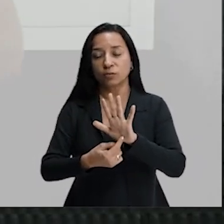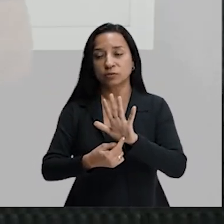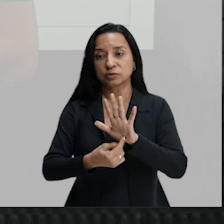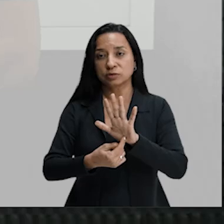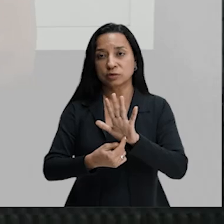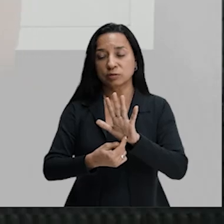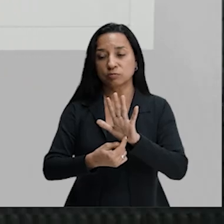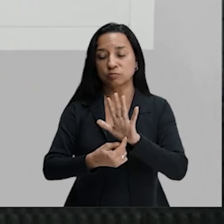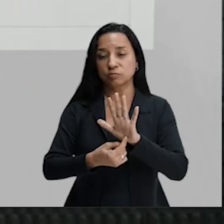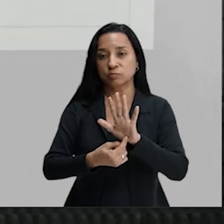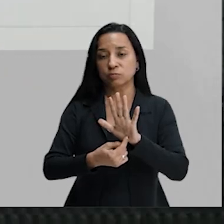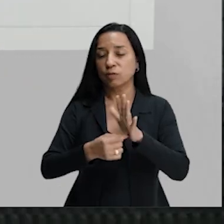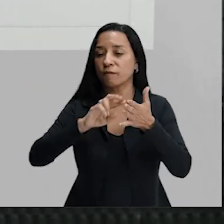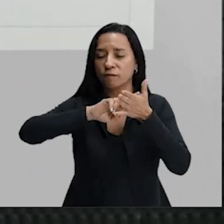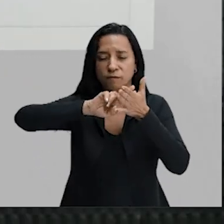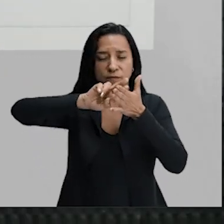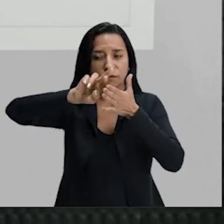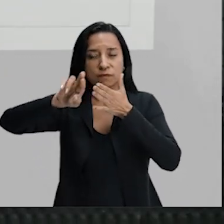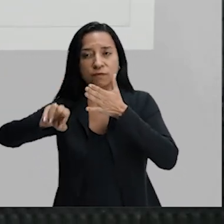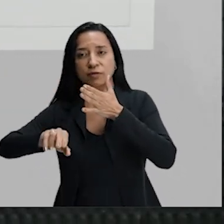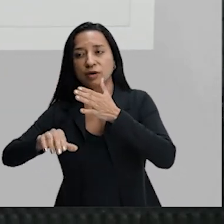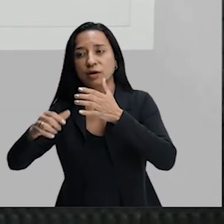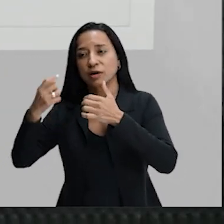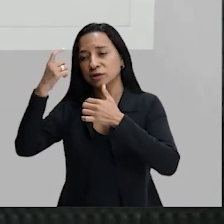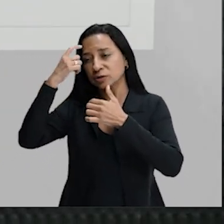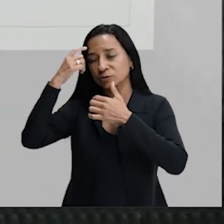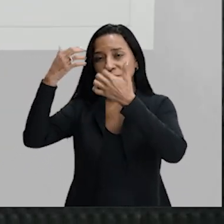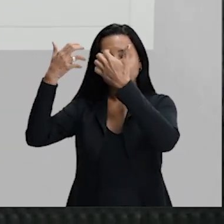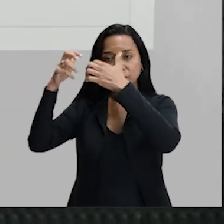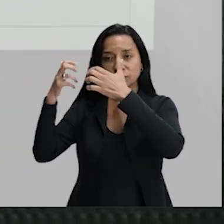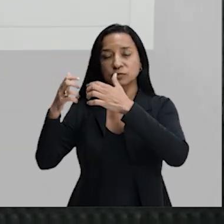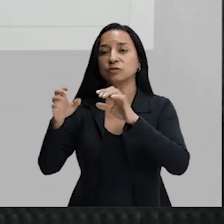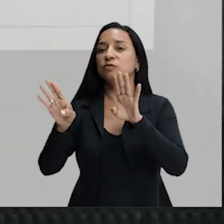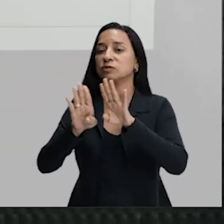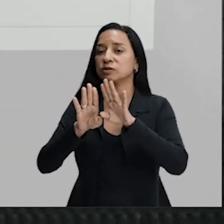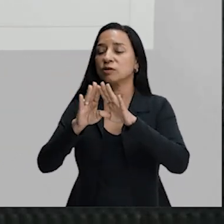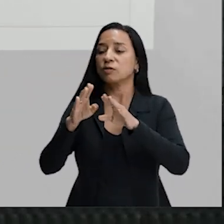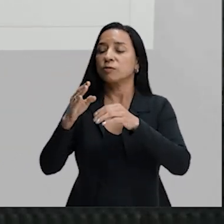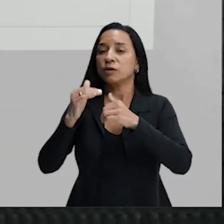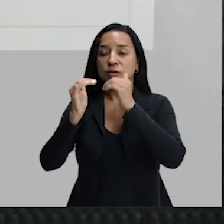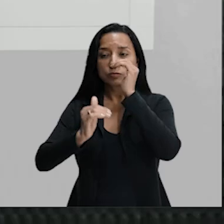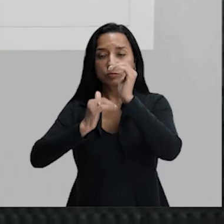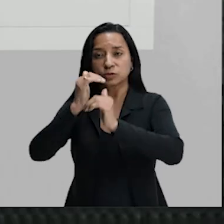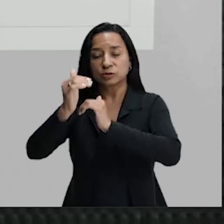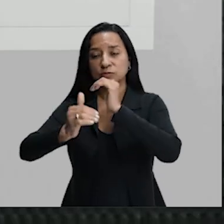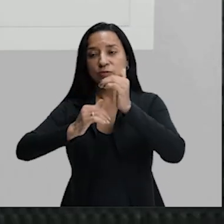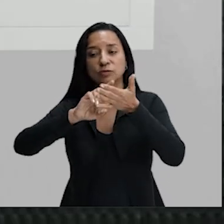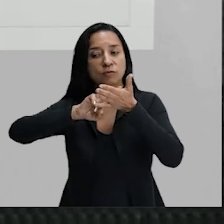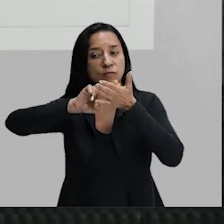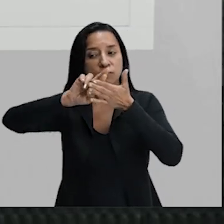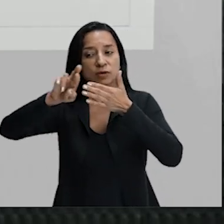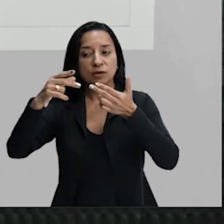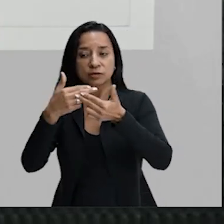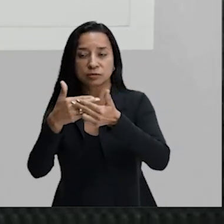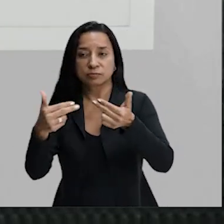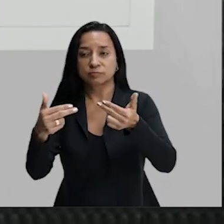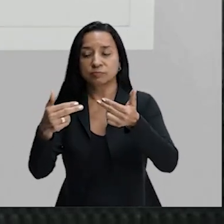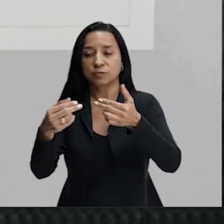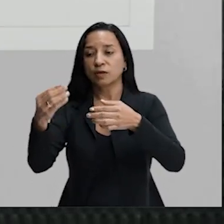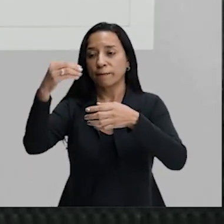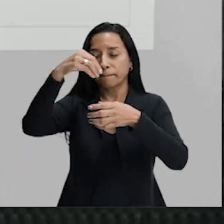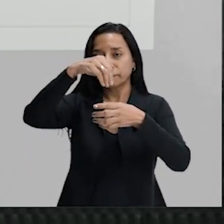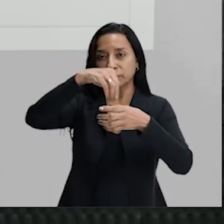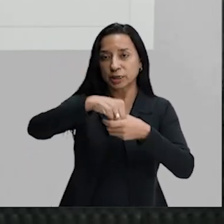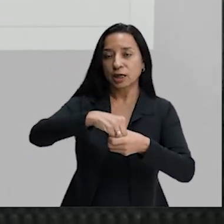série de reflexões e a construção de vários elementos dentro de uma proposição